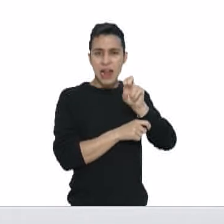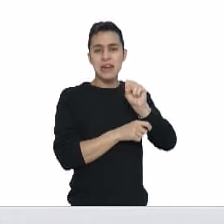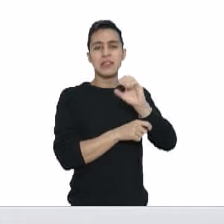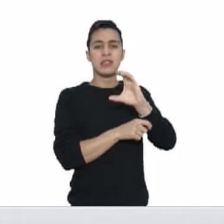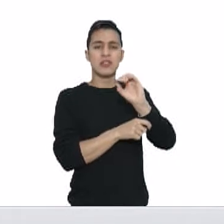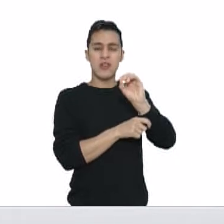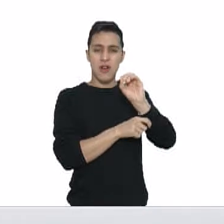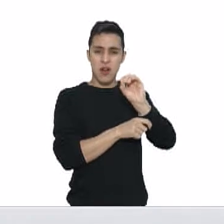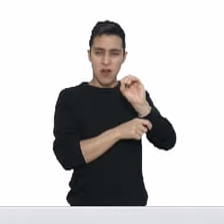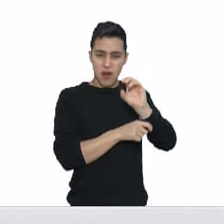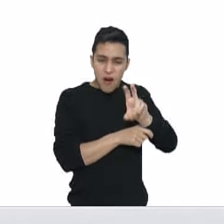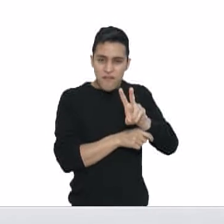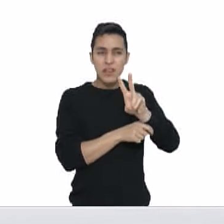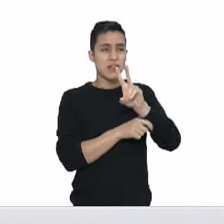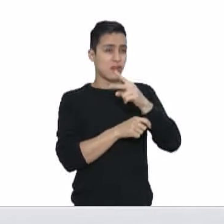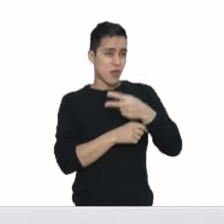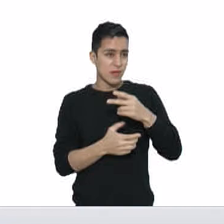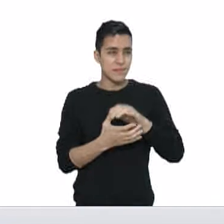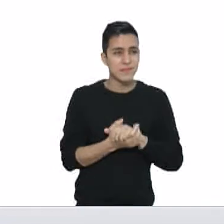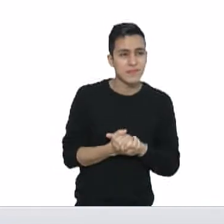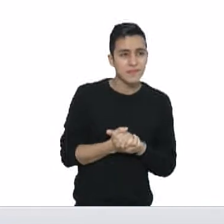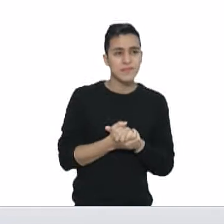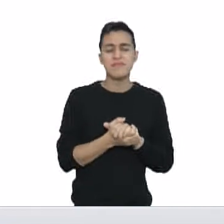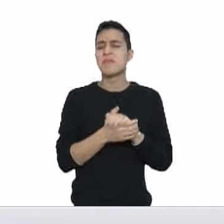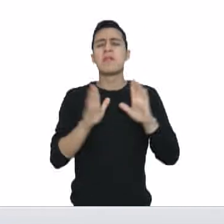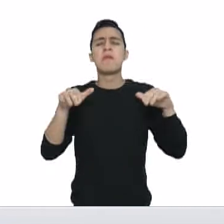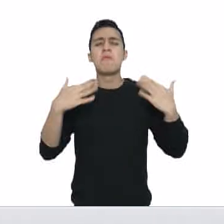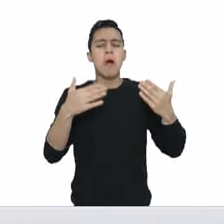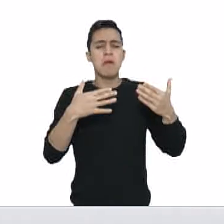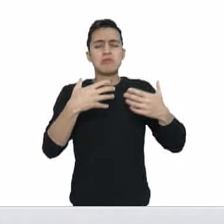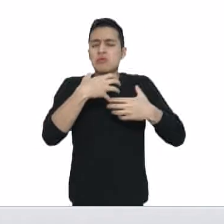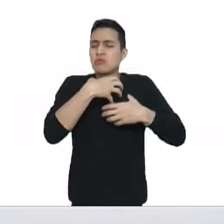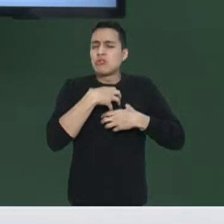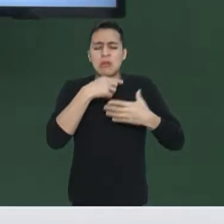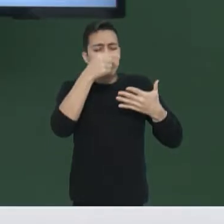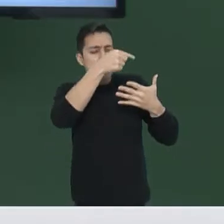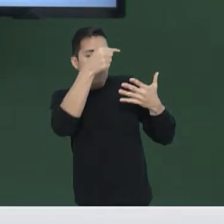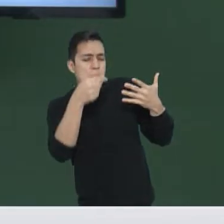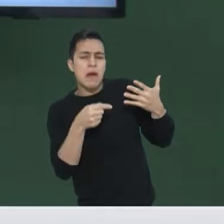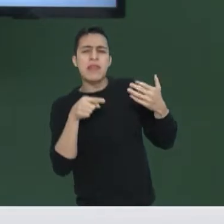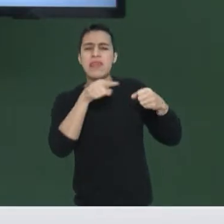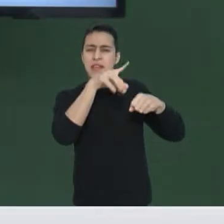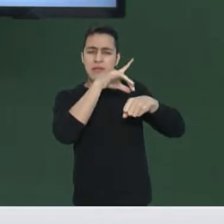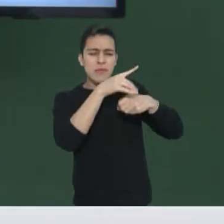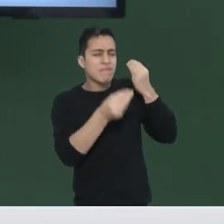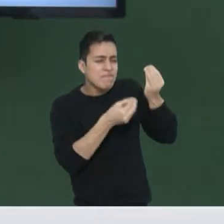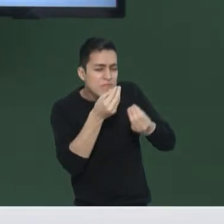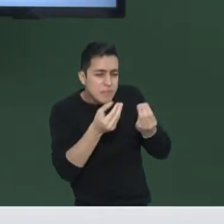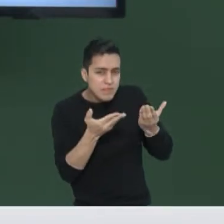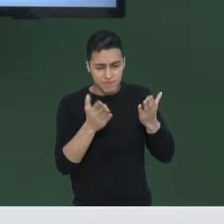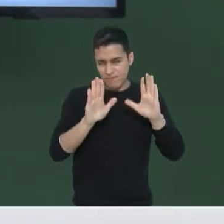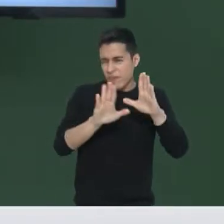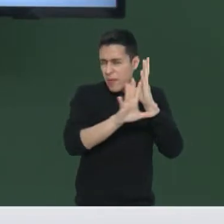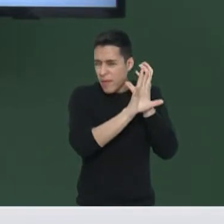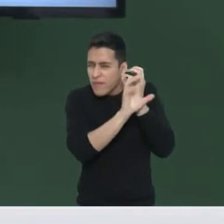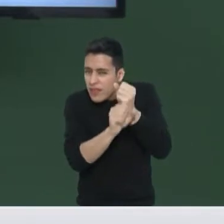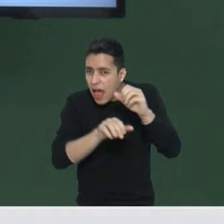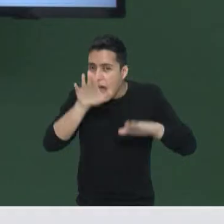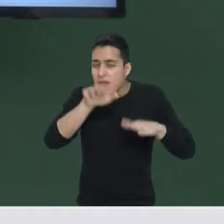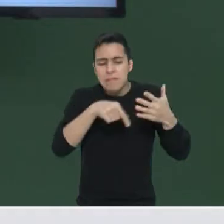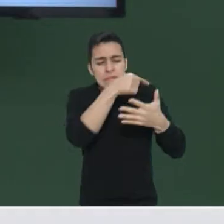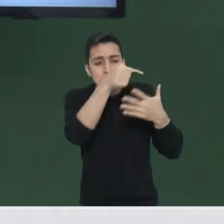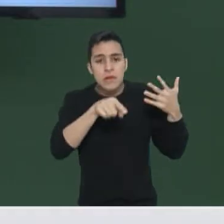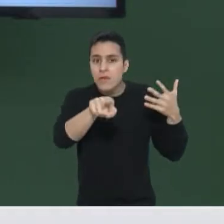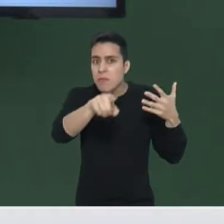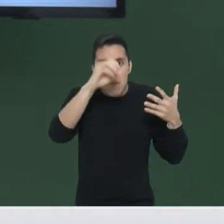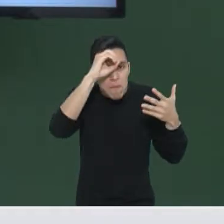SARS-CoV-2. Quais são os sintomas dessa doença? Você já deve ter ouvido falar bastante, mas vamos revisar. Vai que tem algum aqui que ainda